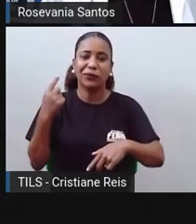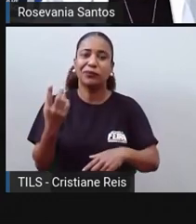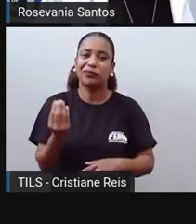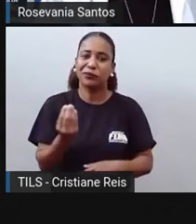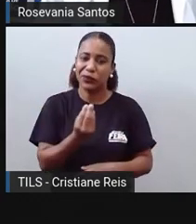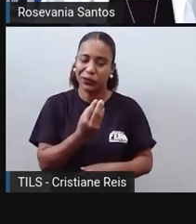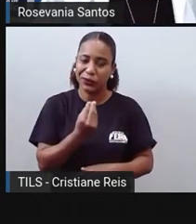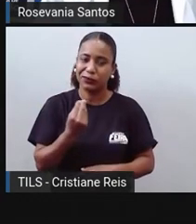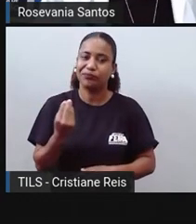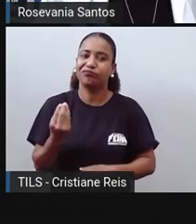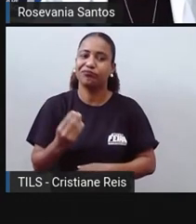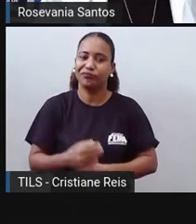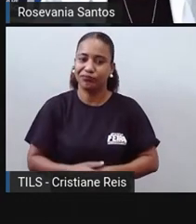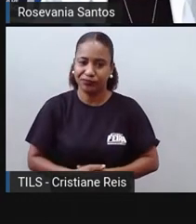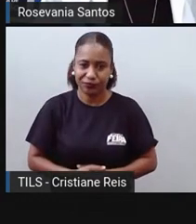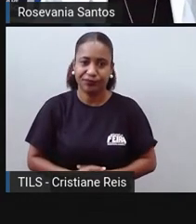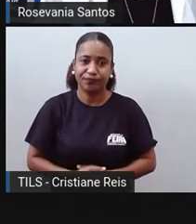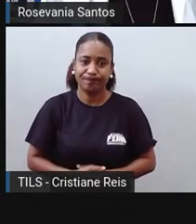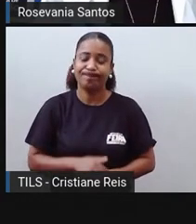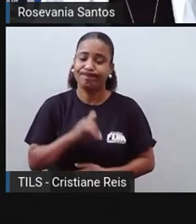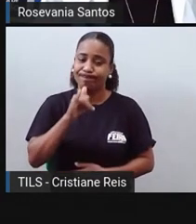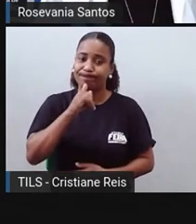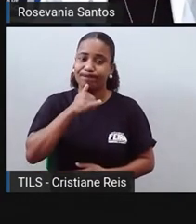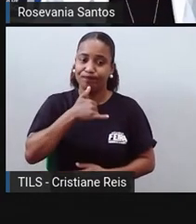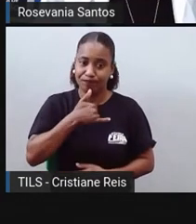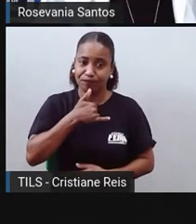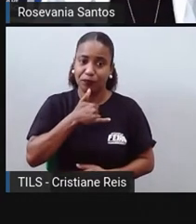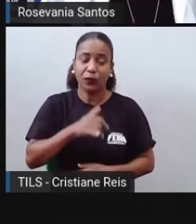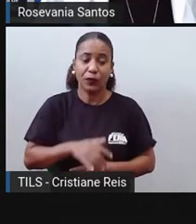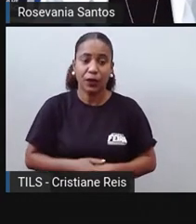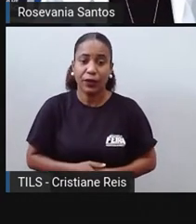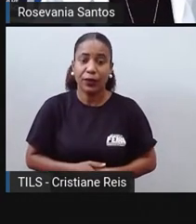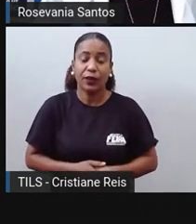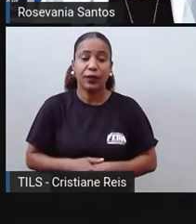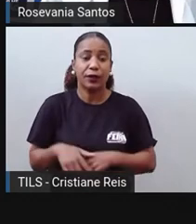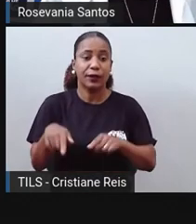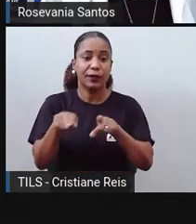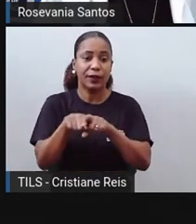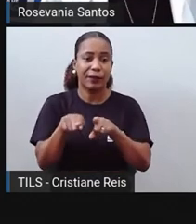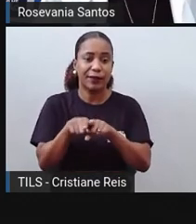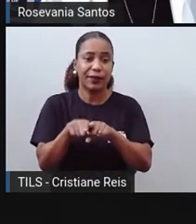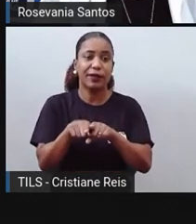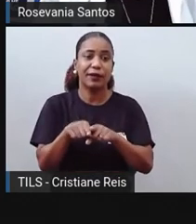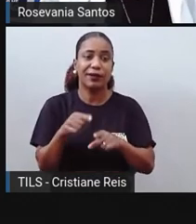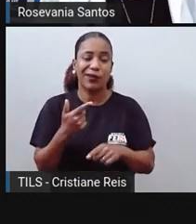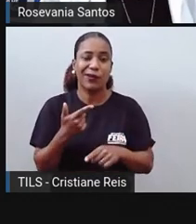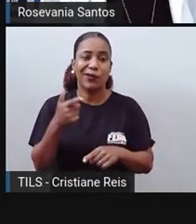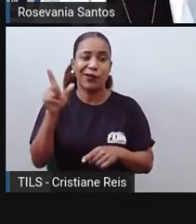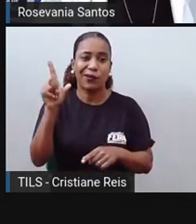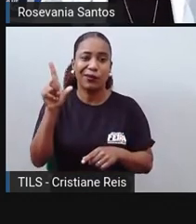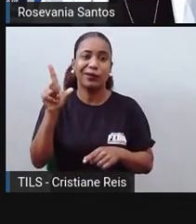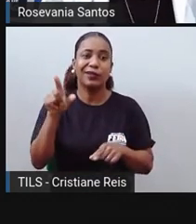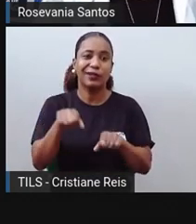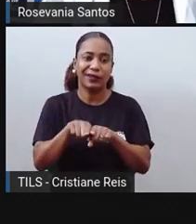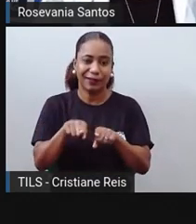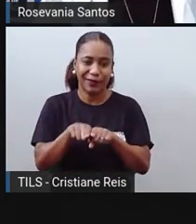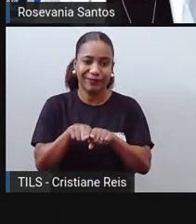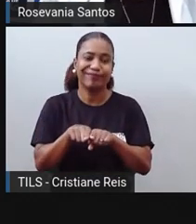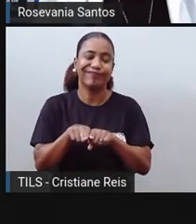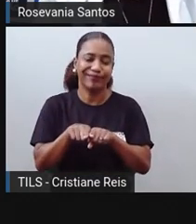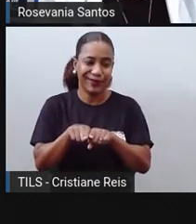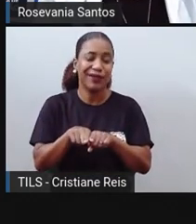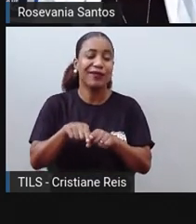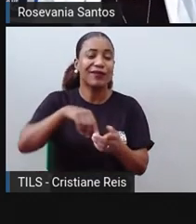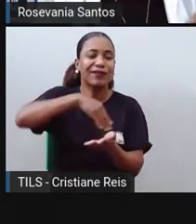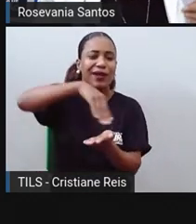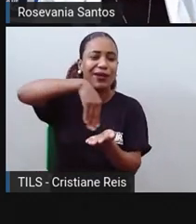mas, né, infelizmente. E outra questão que eu falei, que a gente chama, né, que chama muita atenção, quando você fala Oriente Médio, a